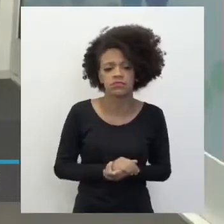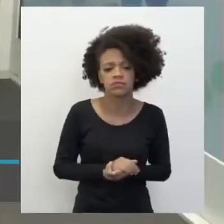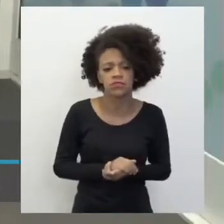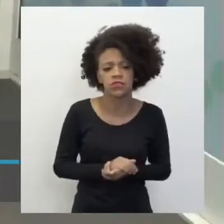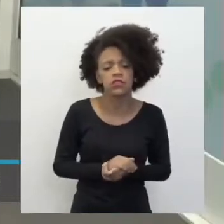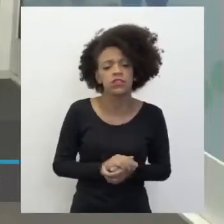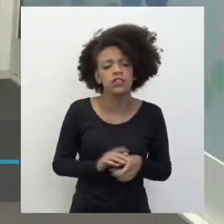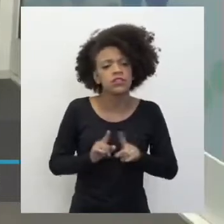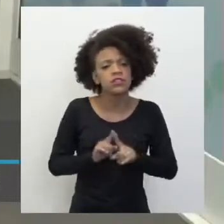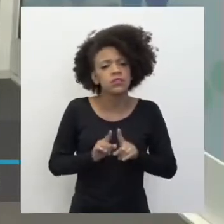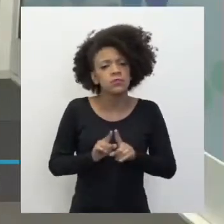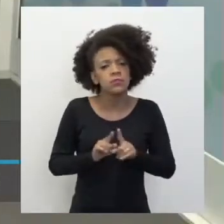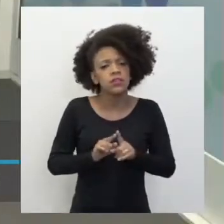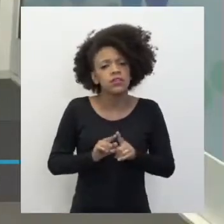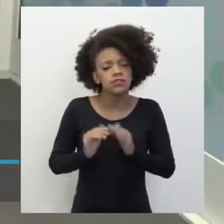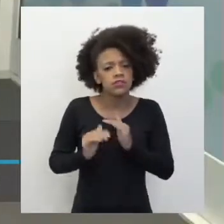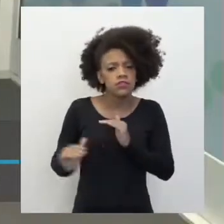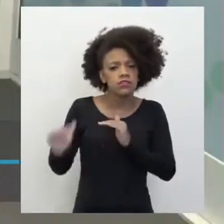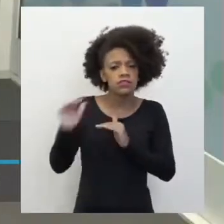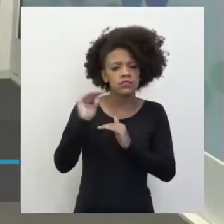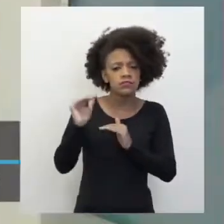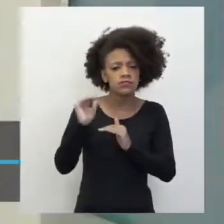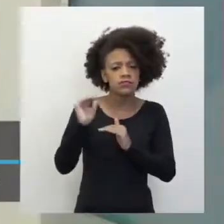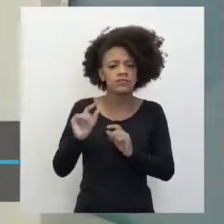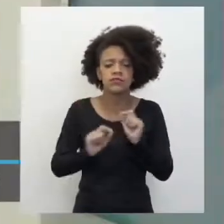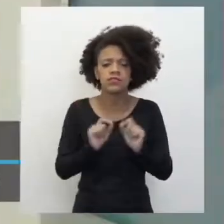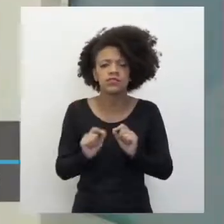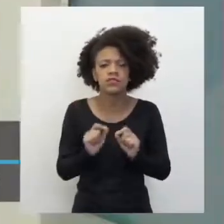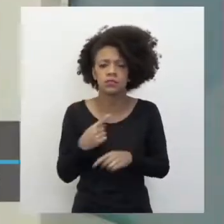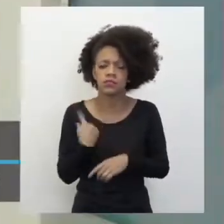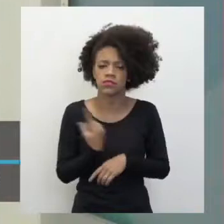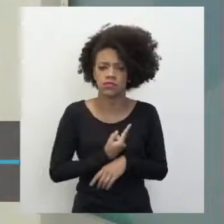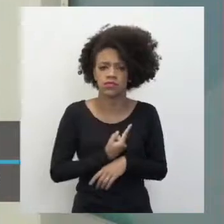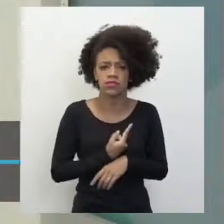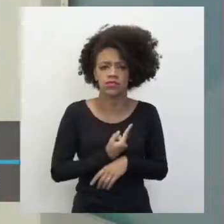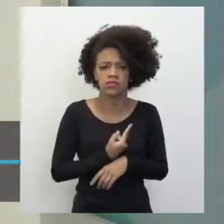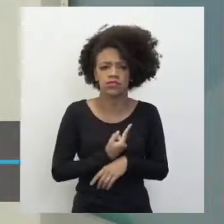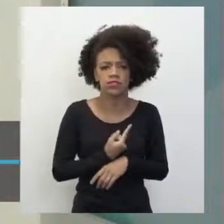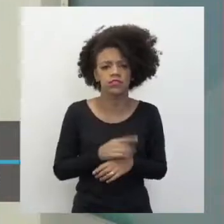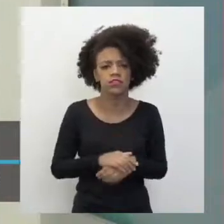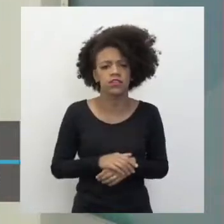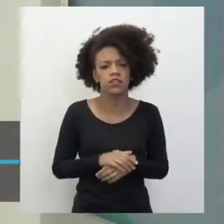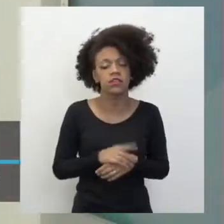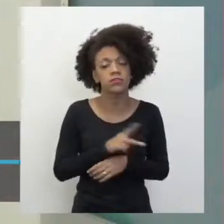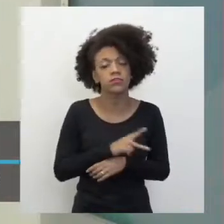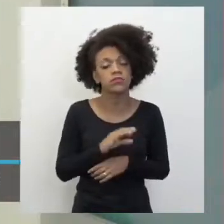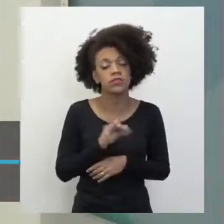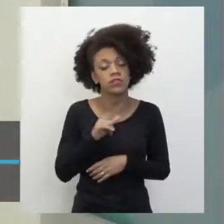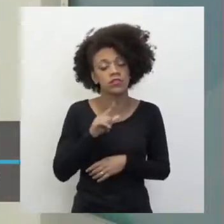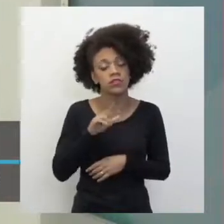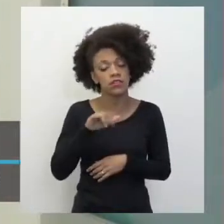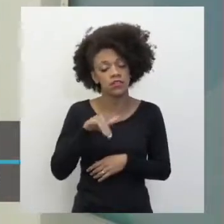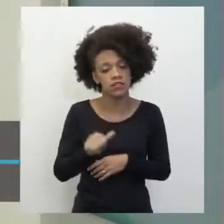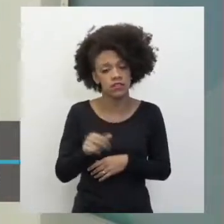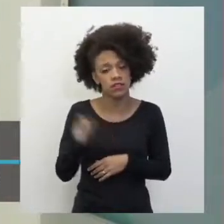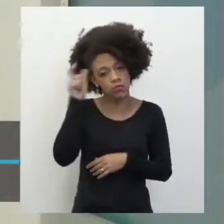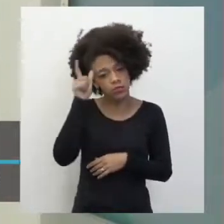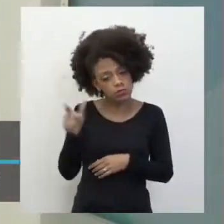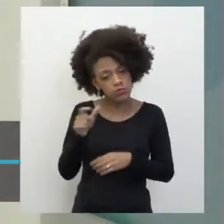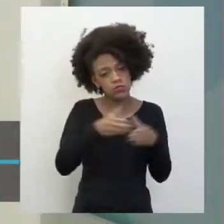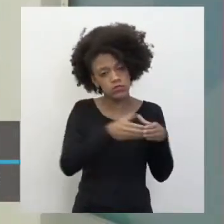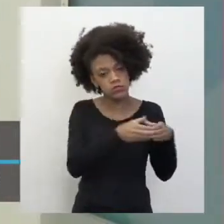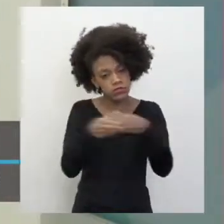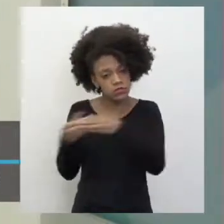muito mais, eu acho que acima de tudo aqui é pra gente, a Pro Clara colocou, conhecer a cultura de outros povos e poder